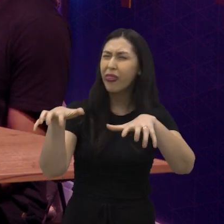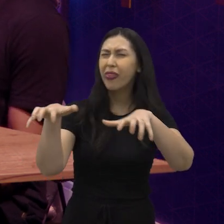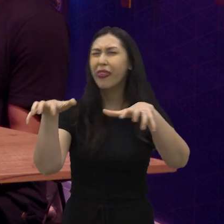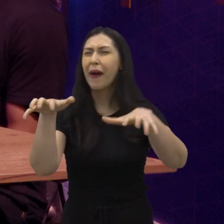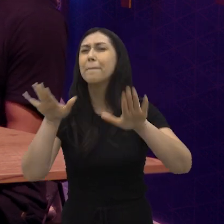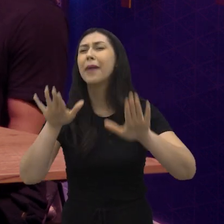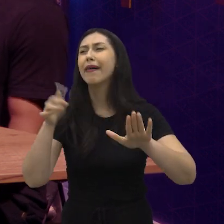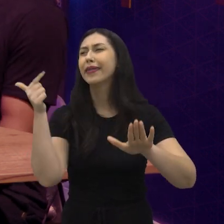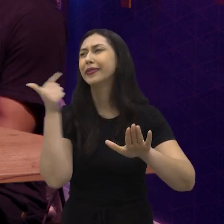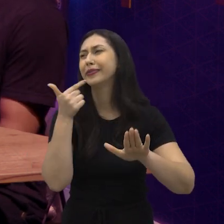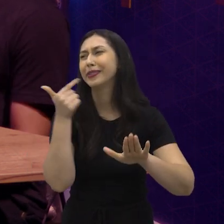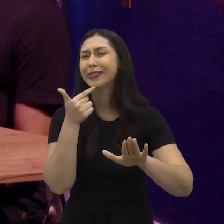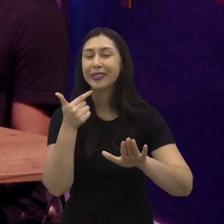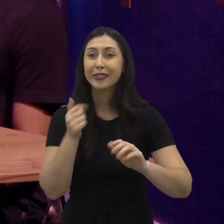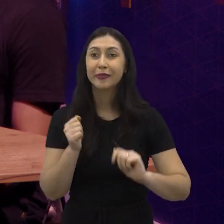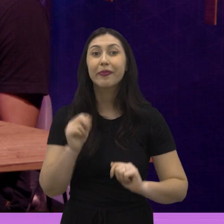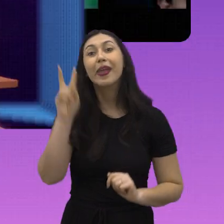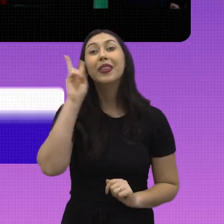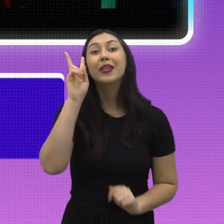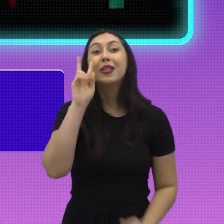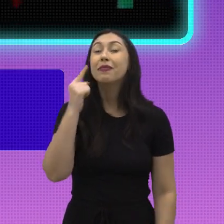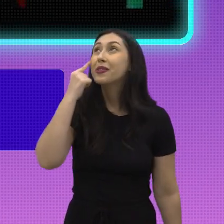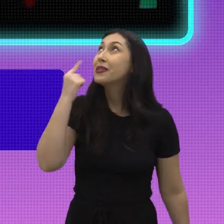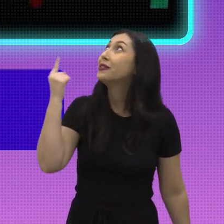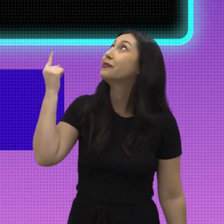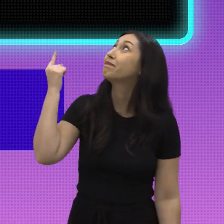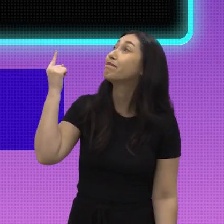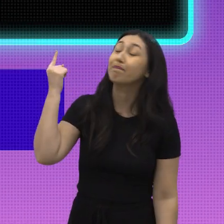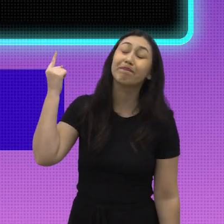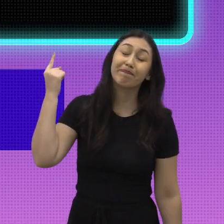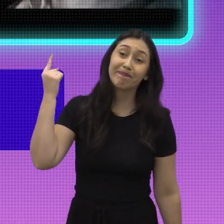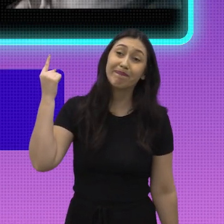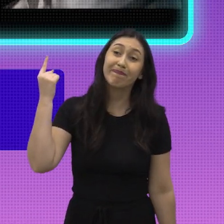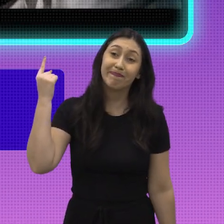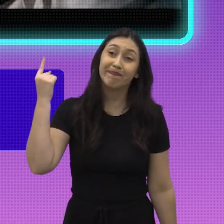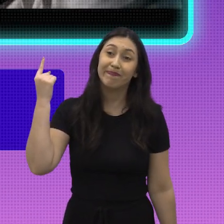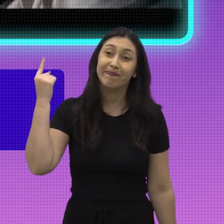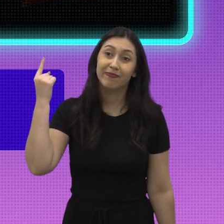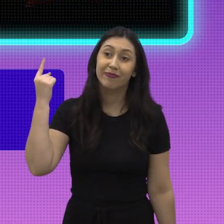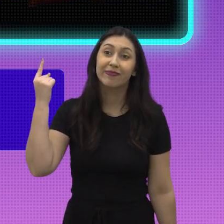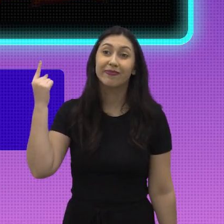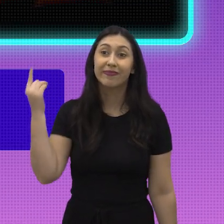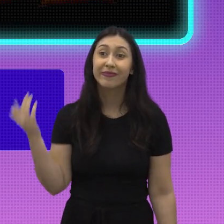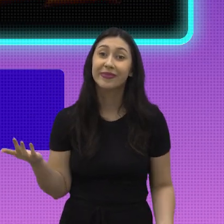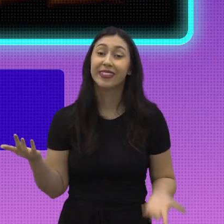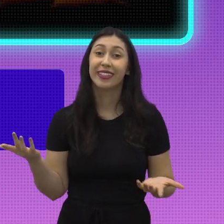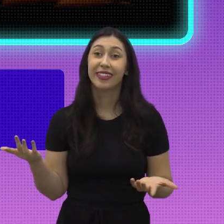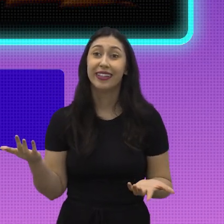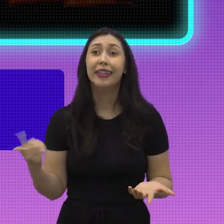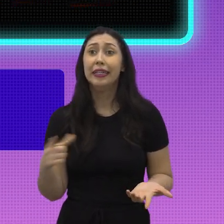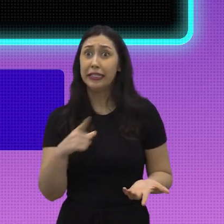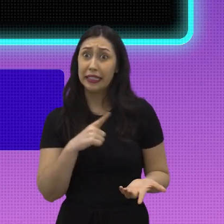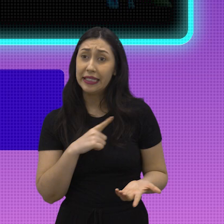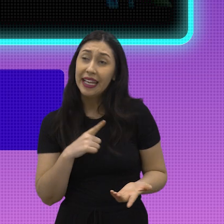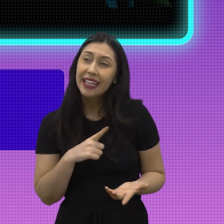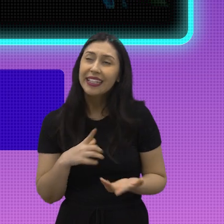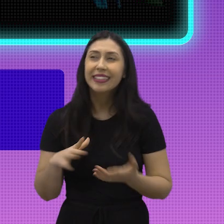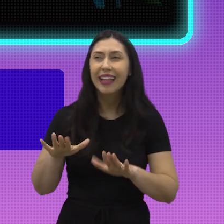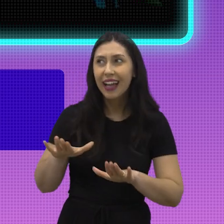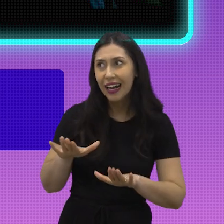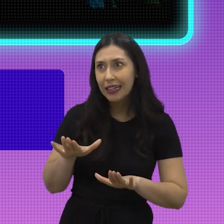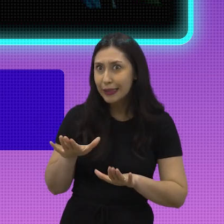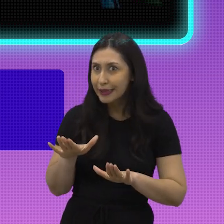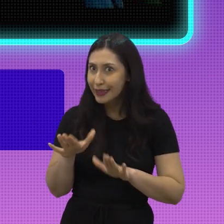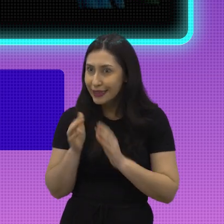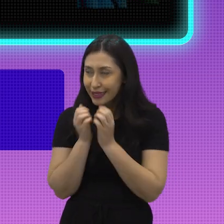ser engraçado. Eu lembro aqui de Todo Mundo Quase Morto, que, tipo, tem uma questão ali